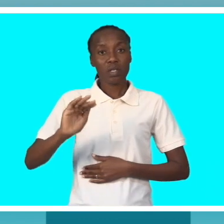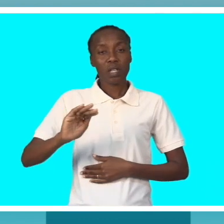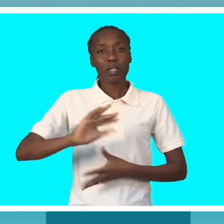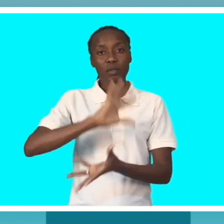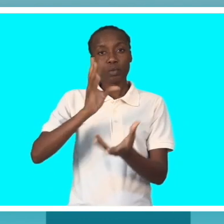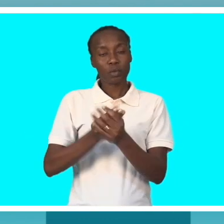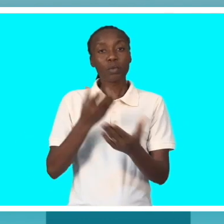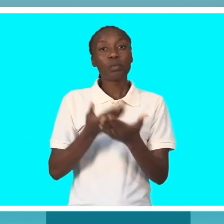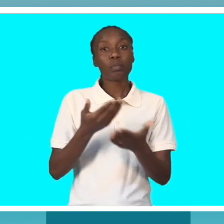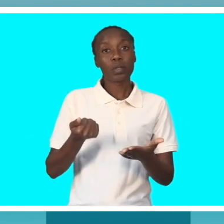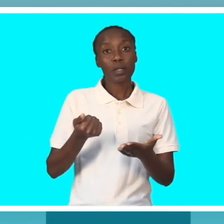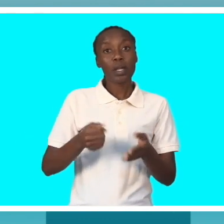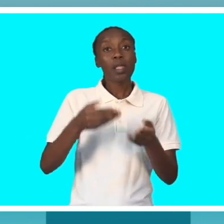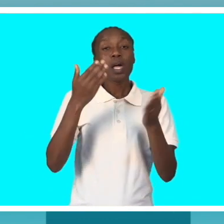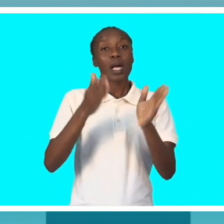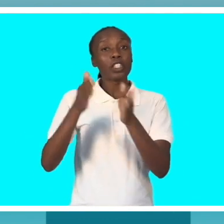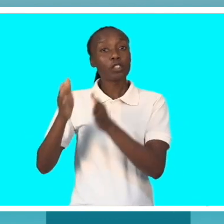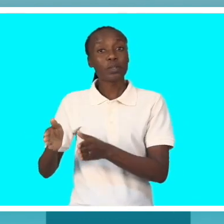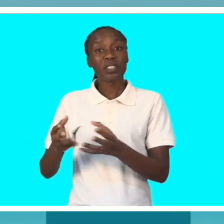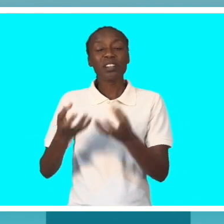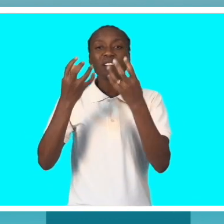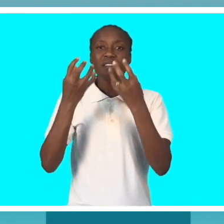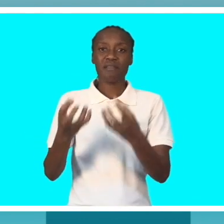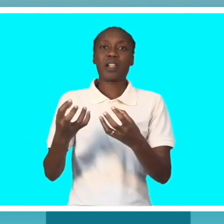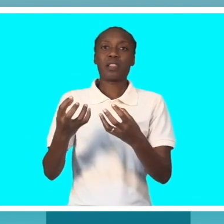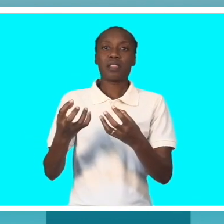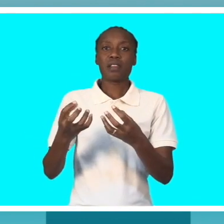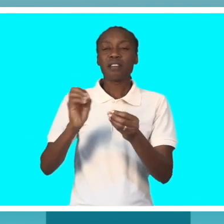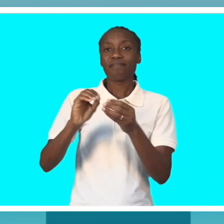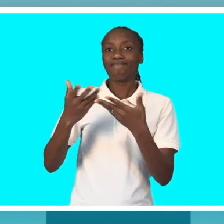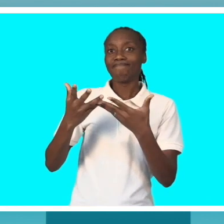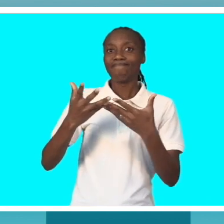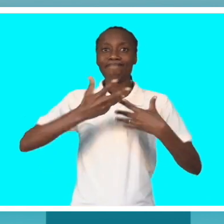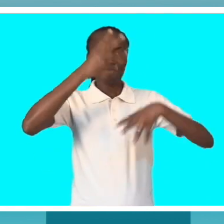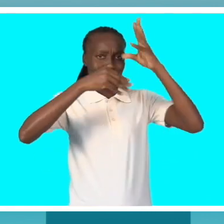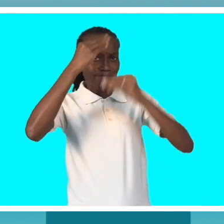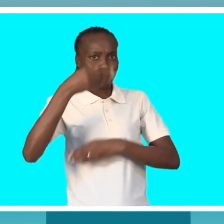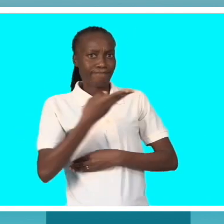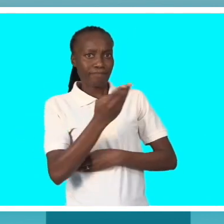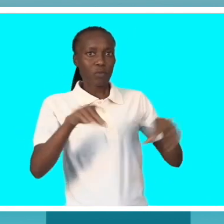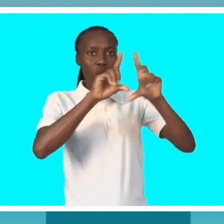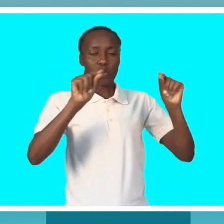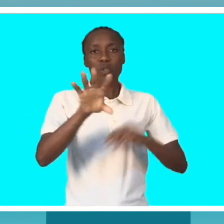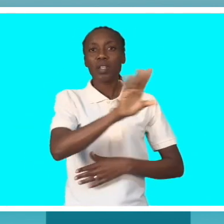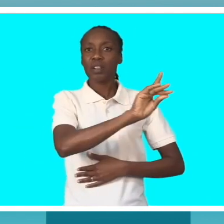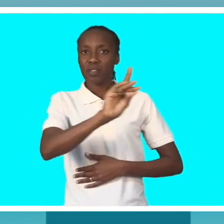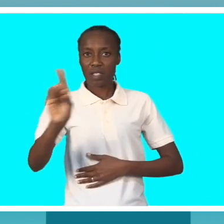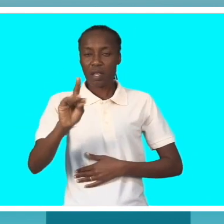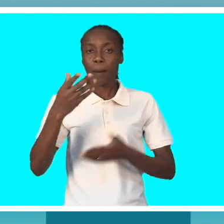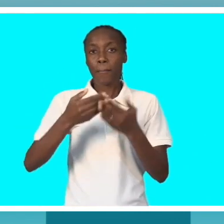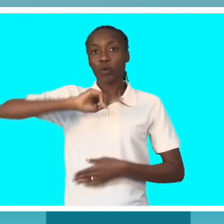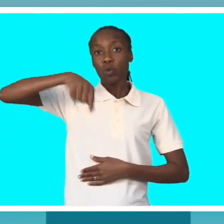na própria sociedade em geral. Porque as pessoas ainda não estão consencializadas com a causa de